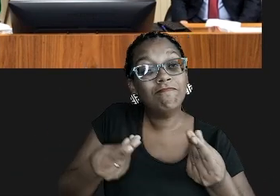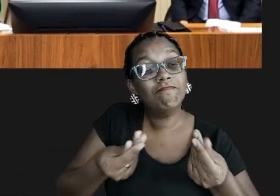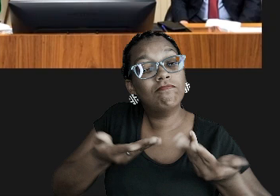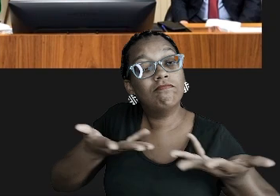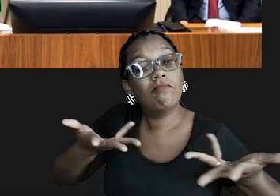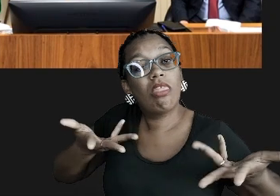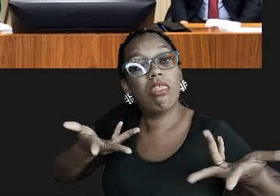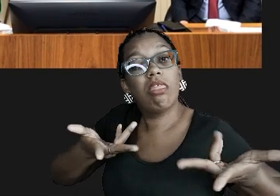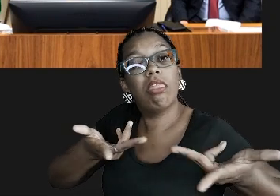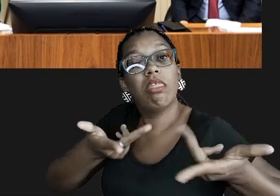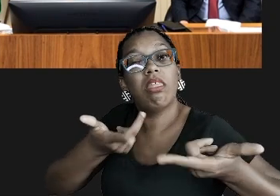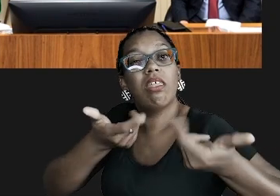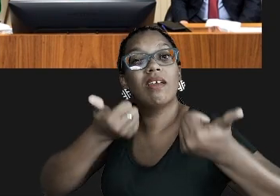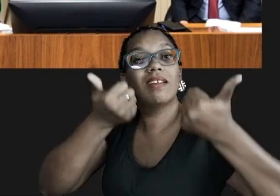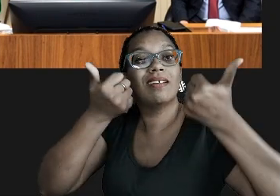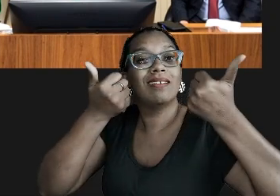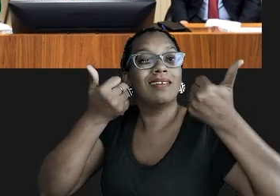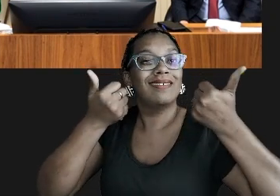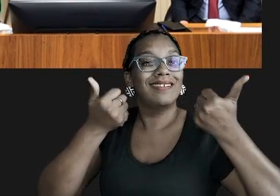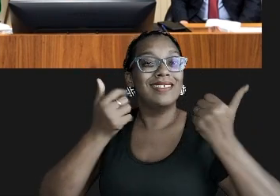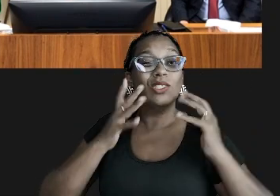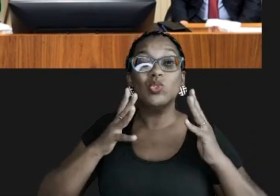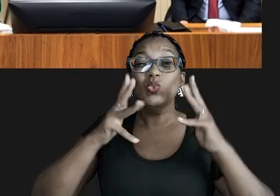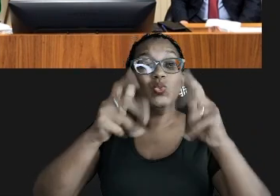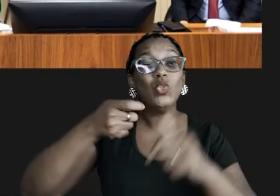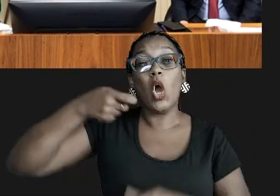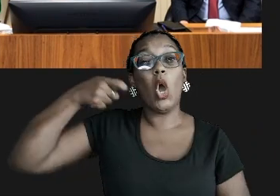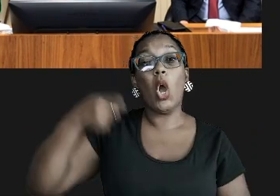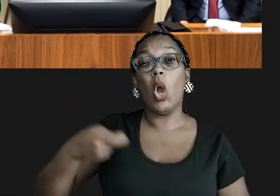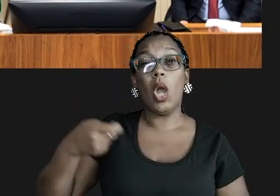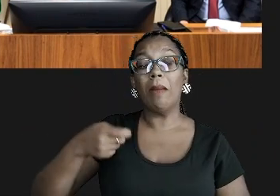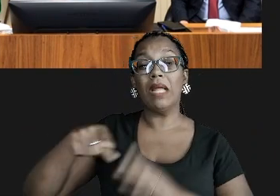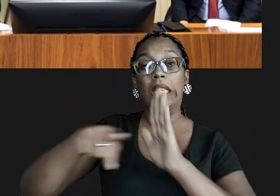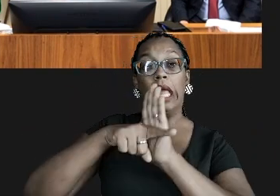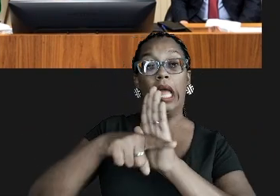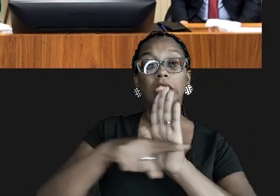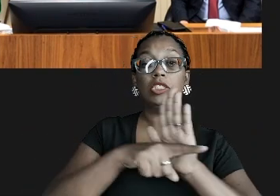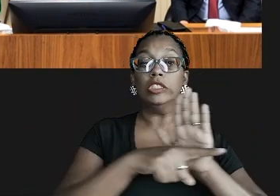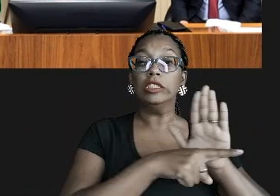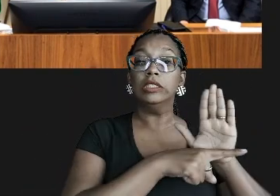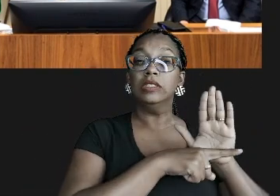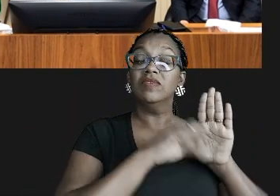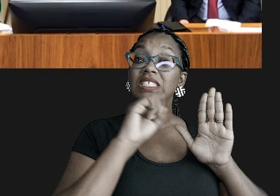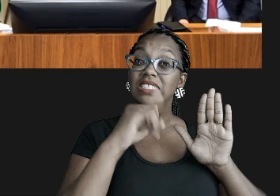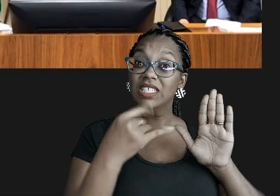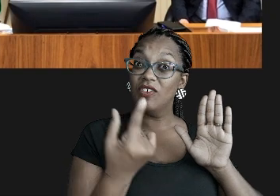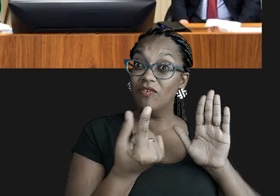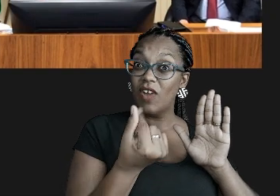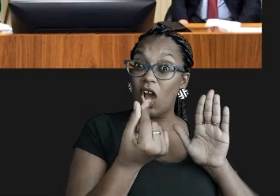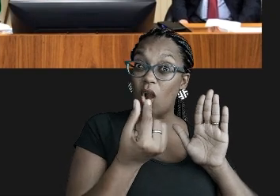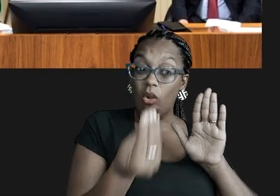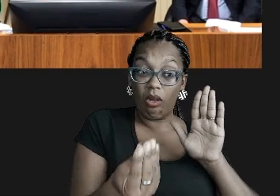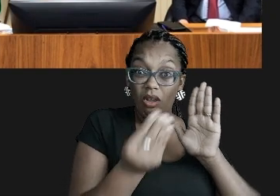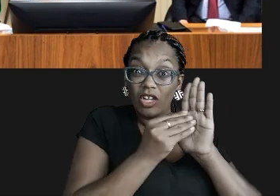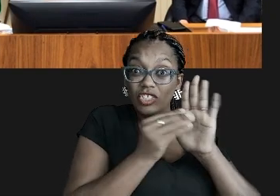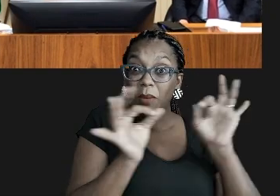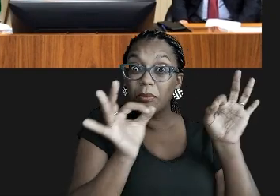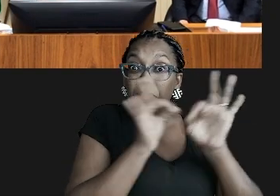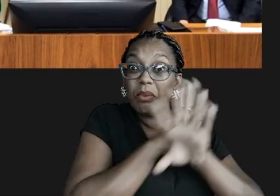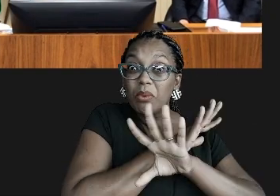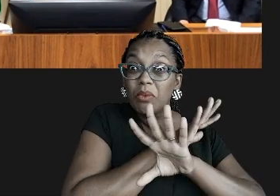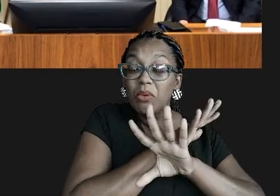assim é todas essas obrigações negativas quando elas têm um valor pré-fixado